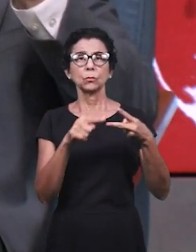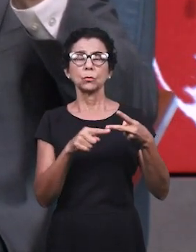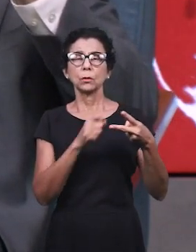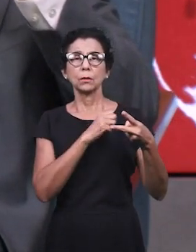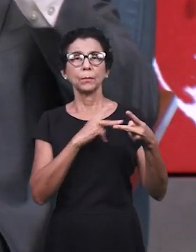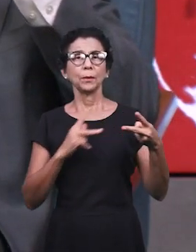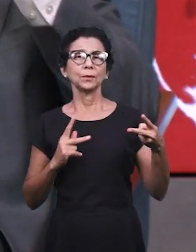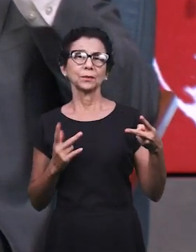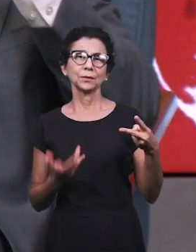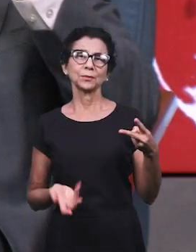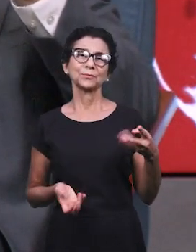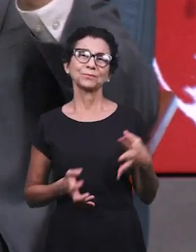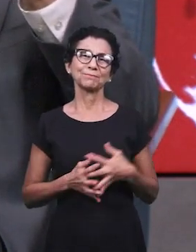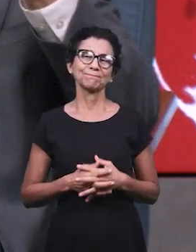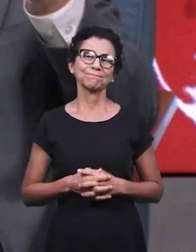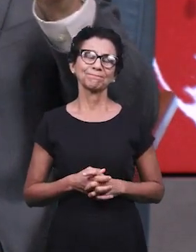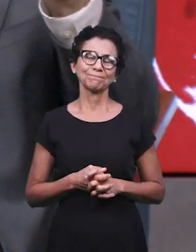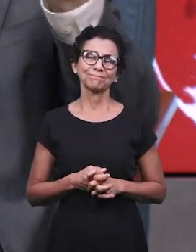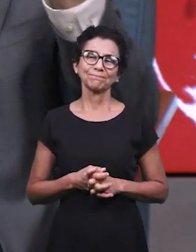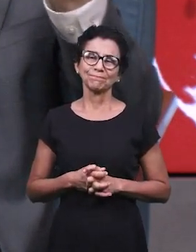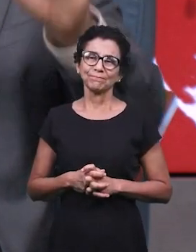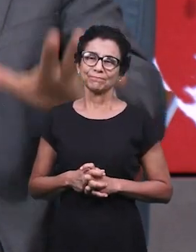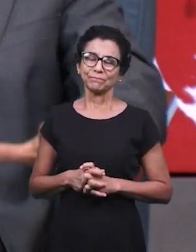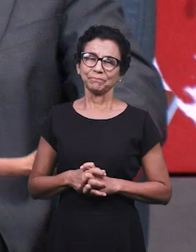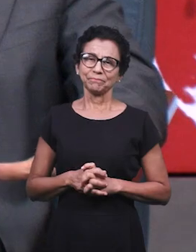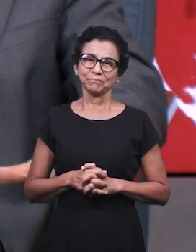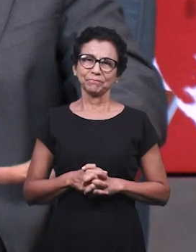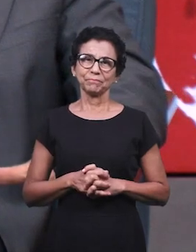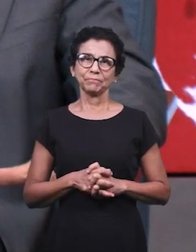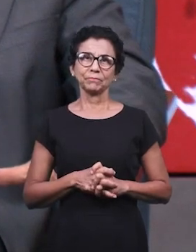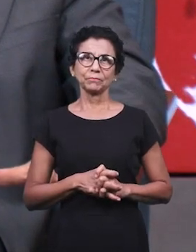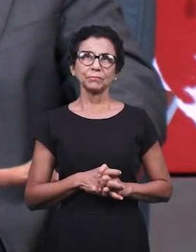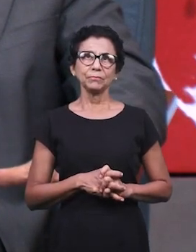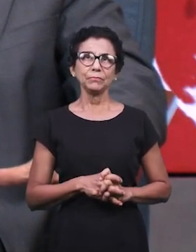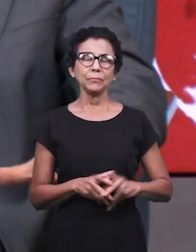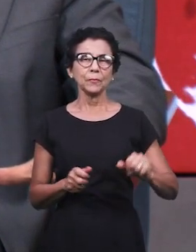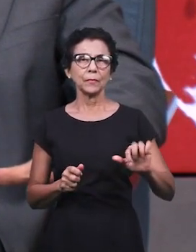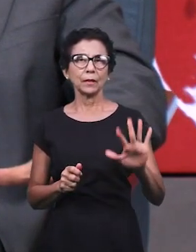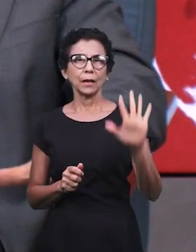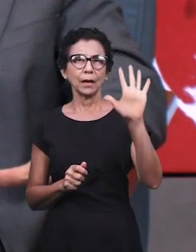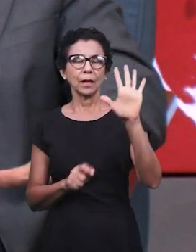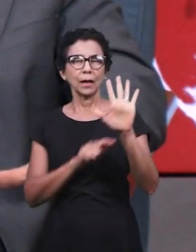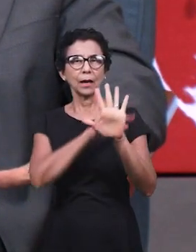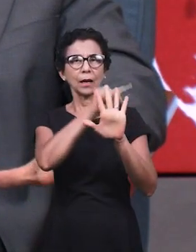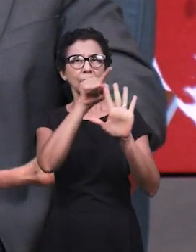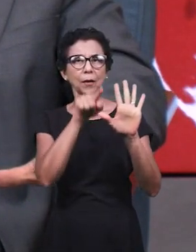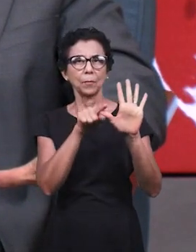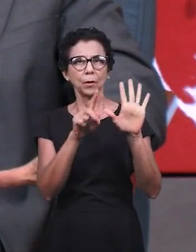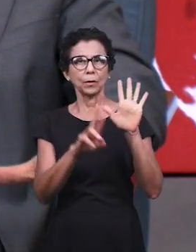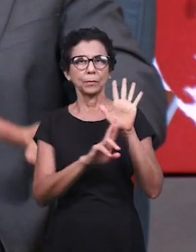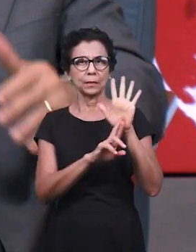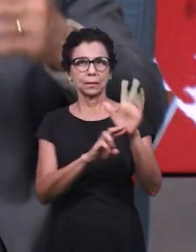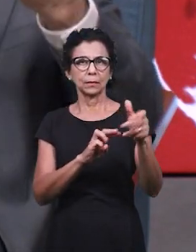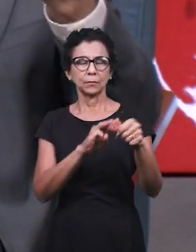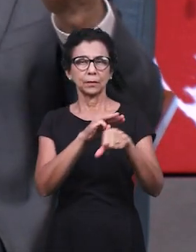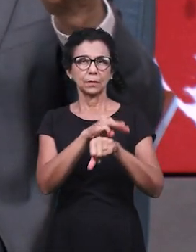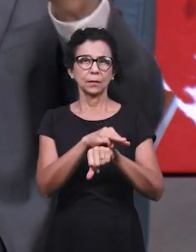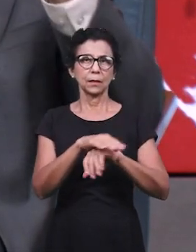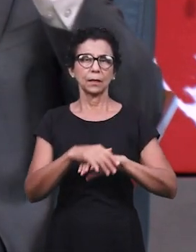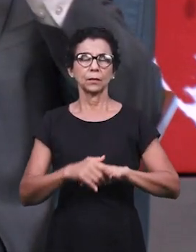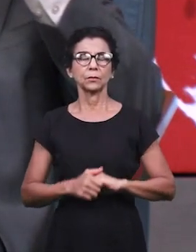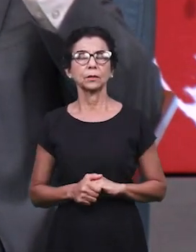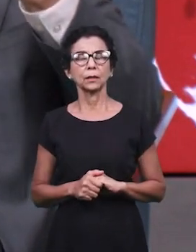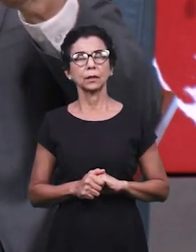apóstolos. Vejam, o apóstolo na mão, o apóstolo é aquele que é enviado, não é? A palavra